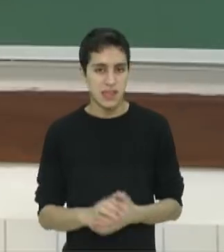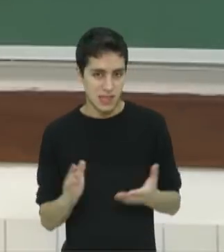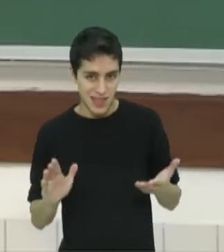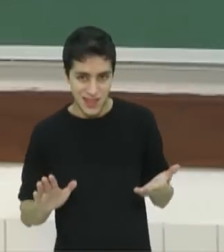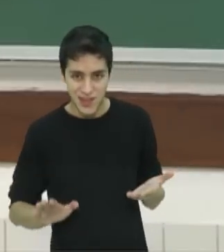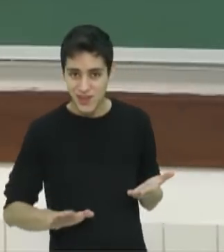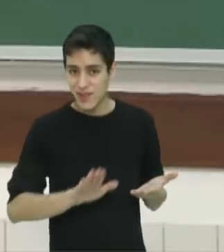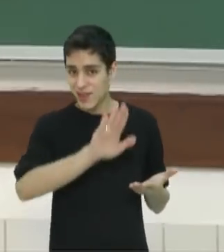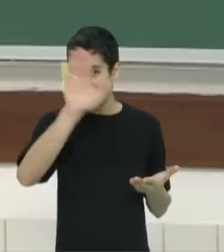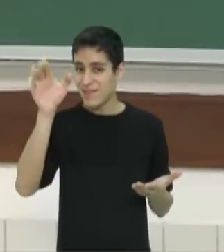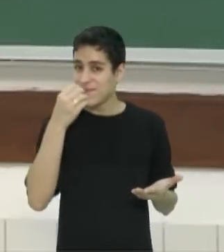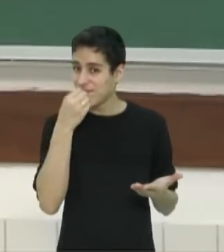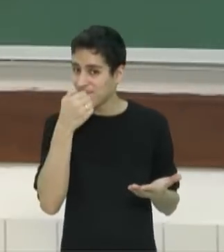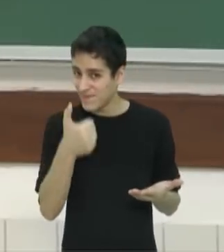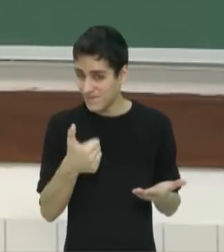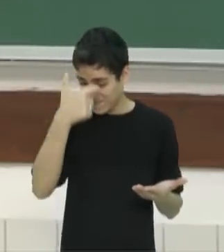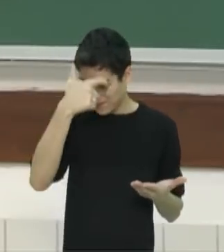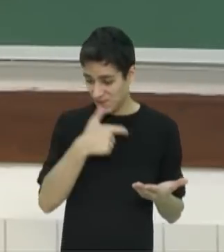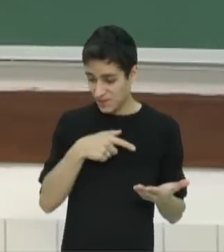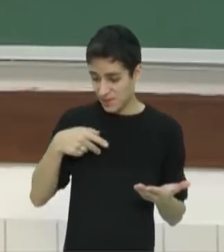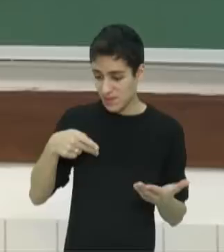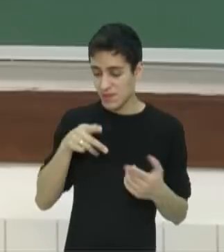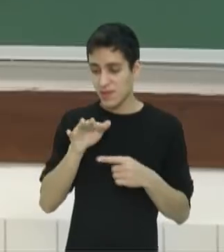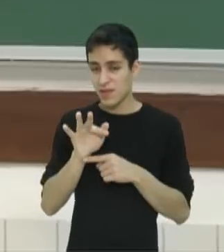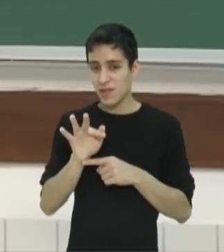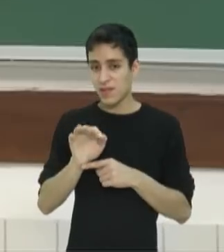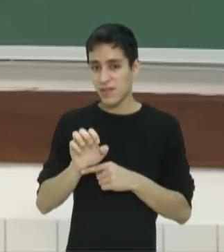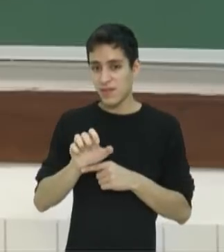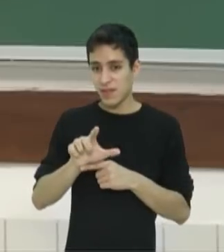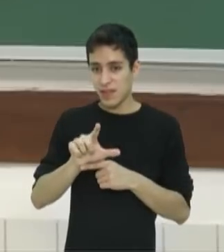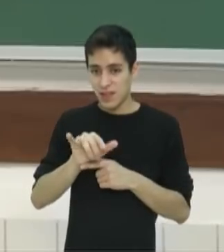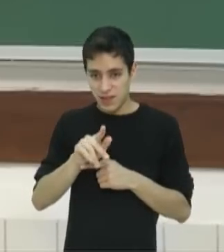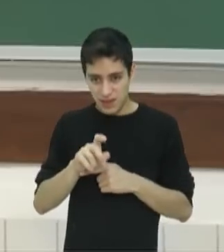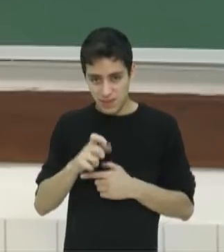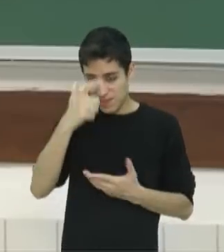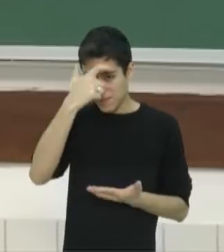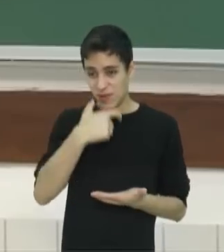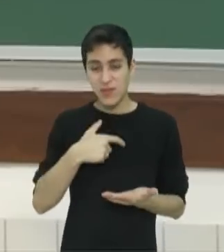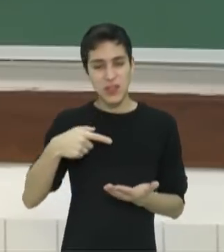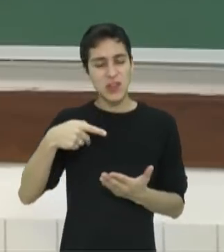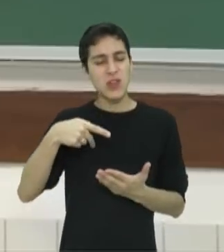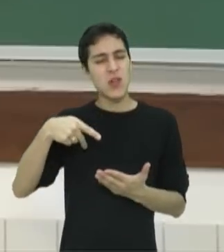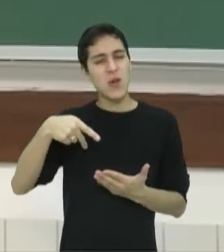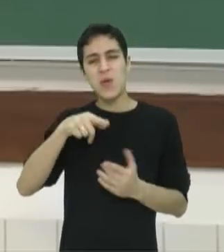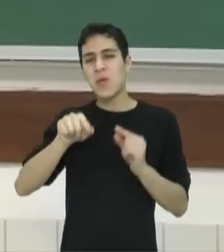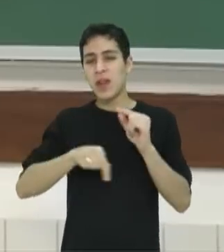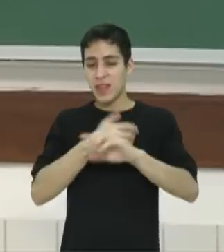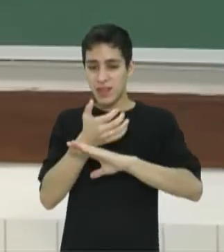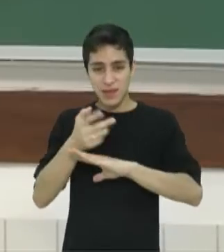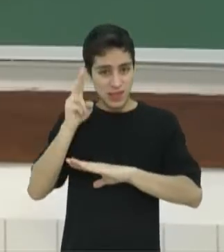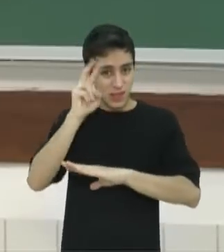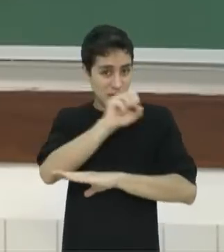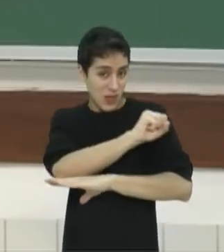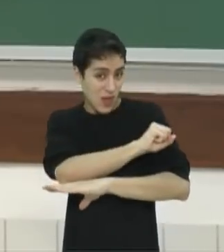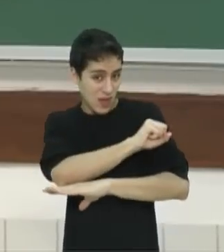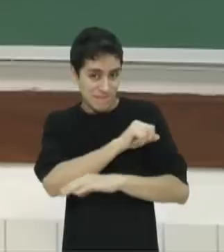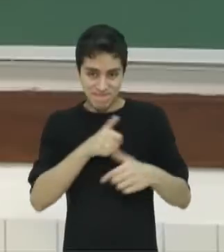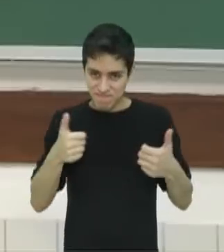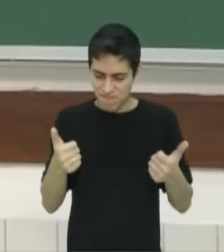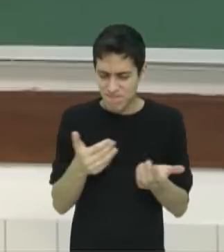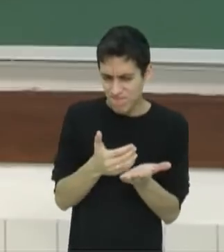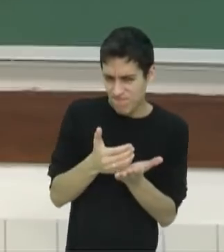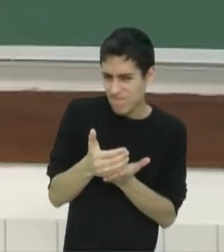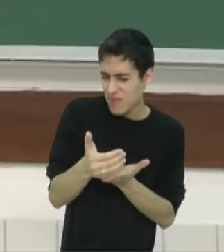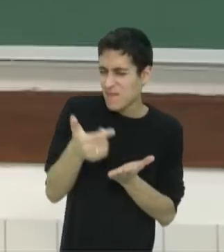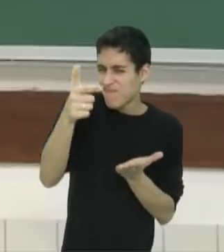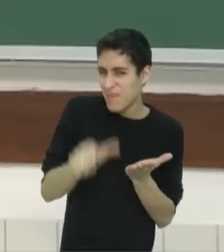Olá, tudo bem? Eu sou o professor Felipe Pego Camargos, professor de História do oitavo ano, e nós já vamos iniciar mais uma aula de